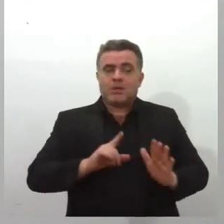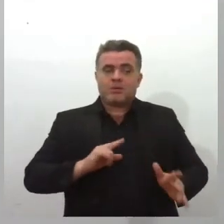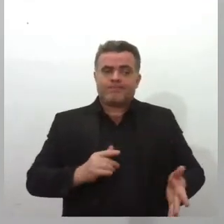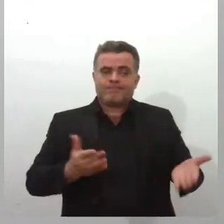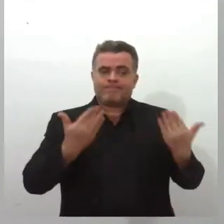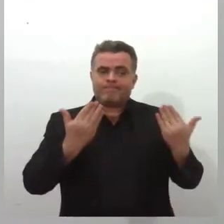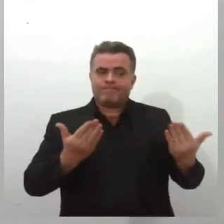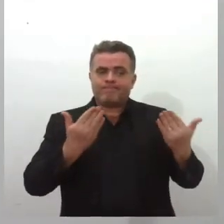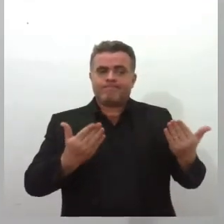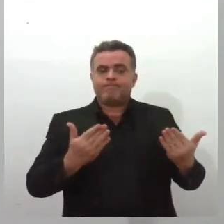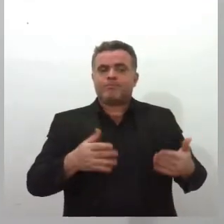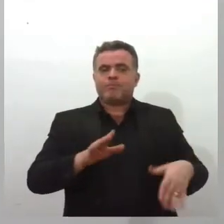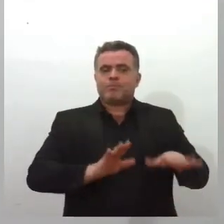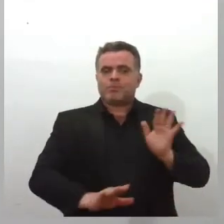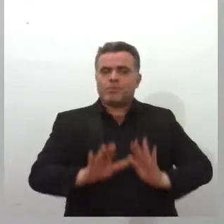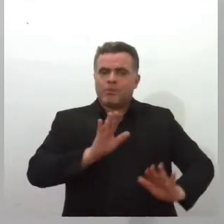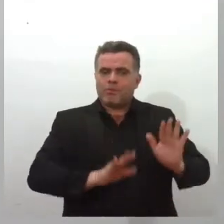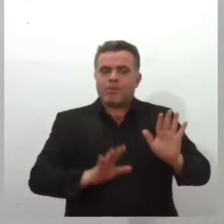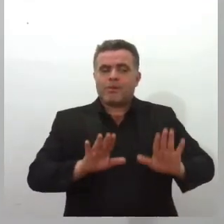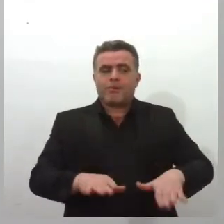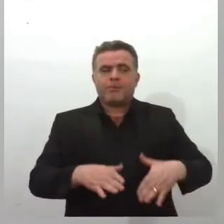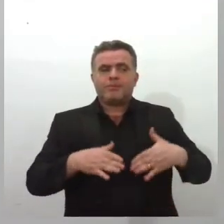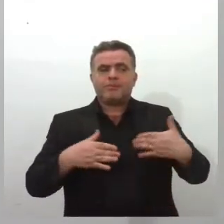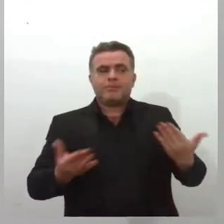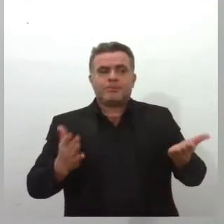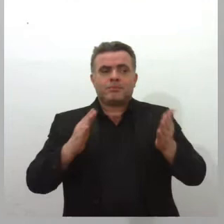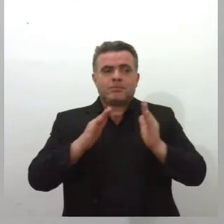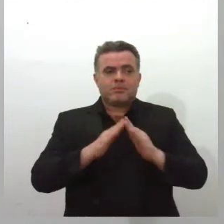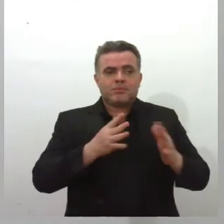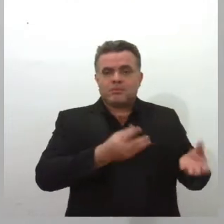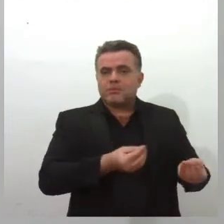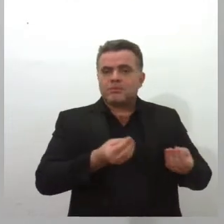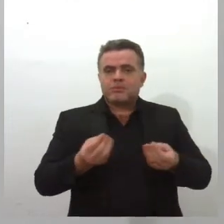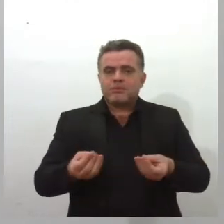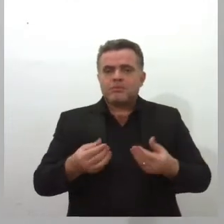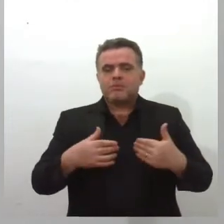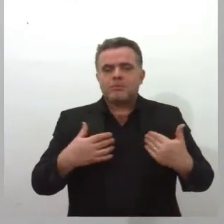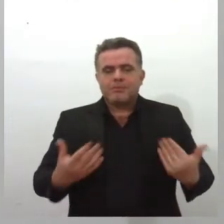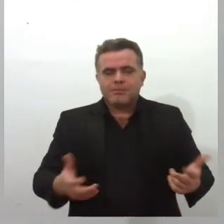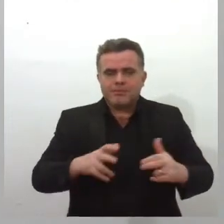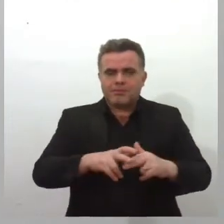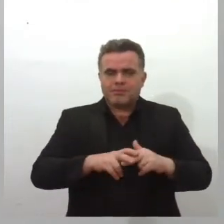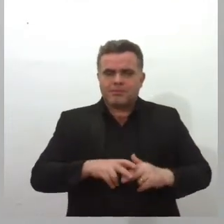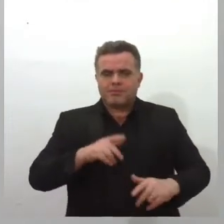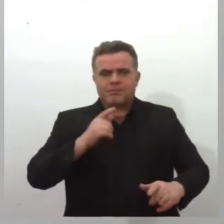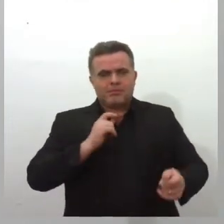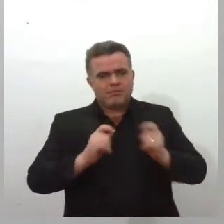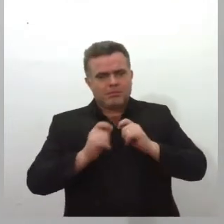com muito cuidado qual lar que vai receber esse animal. Então, é feita uma entrevista,